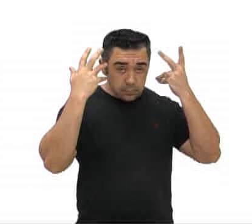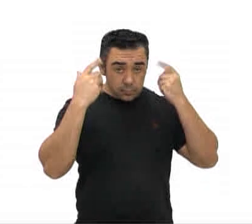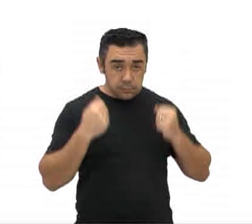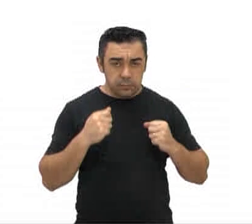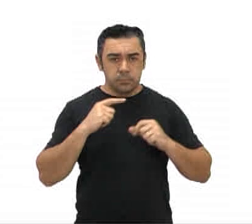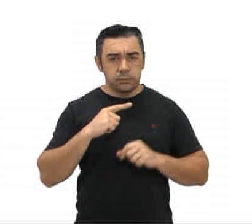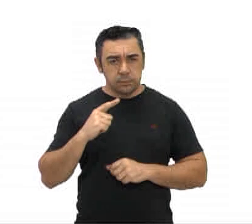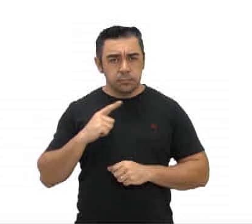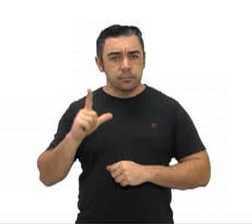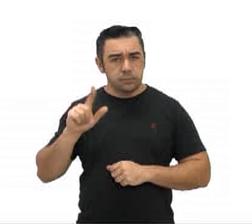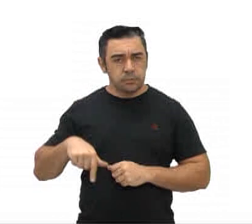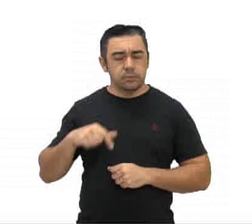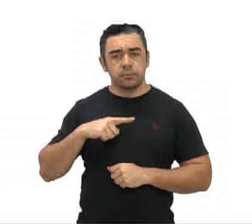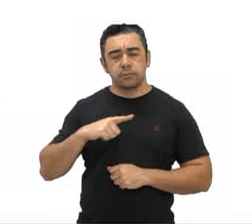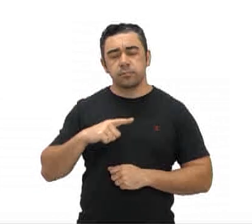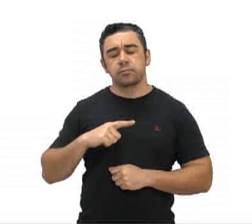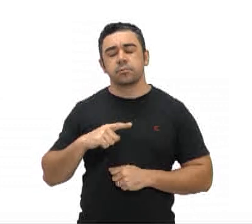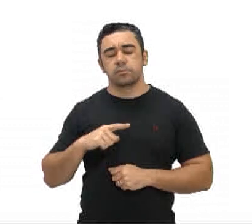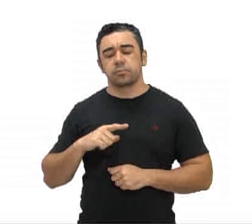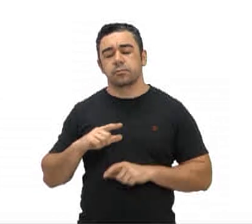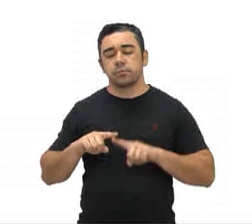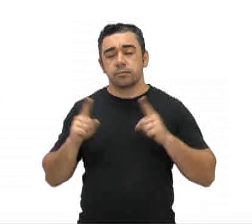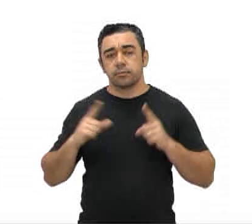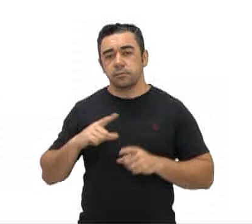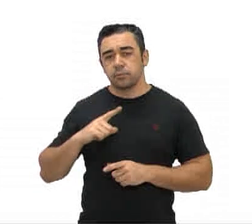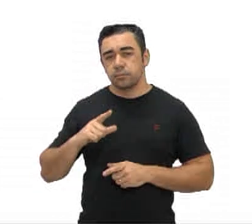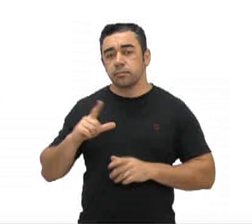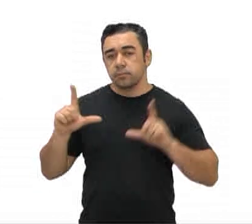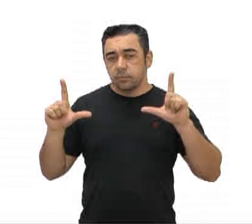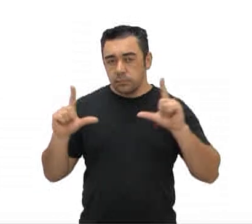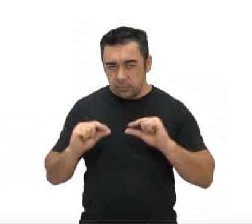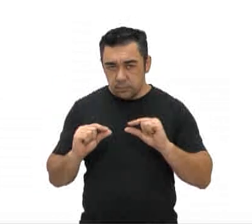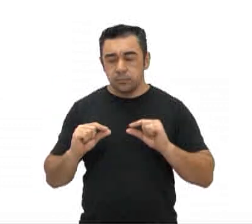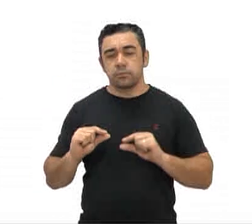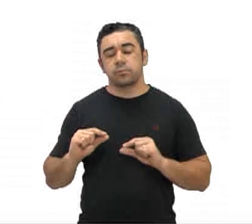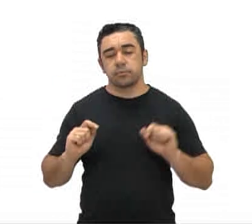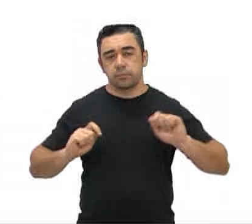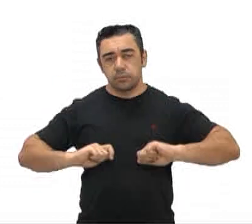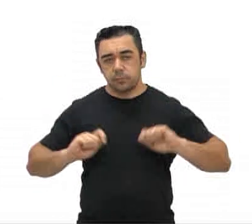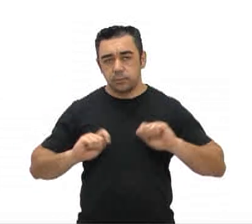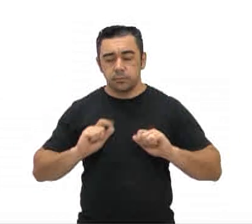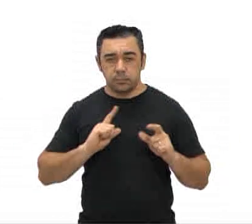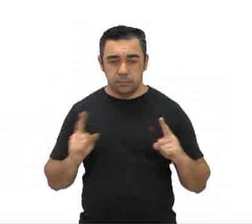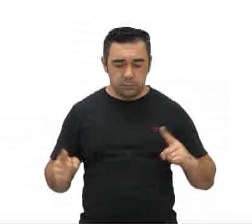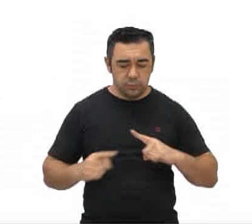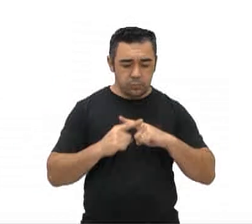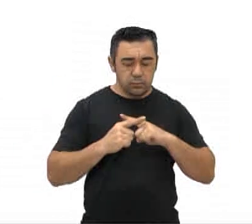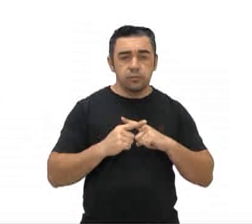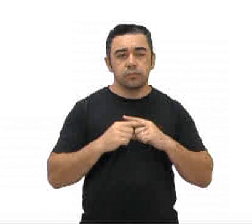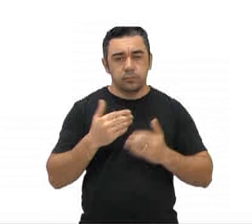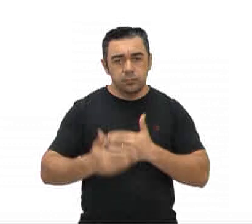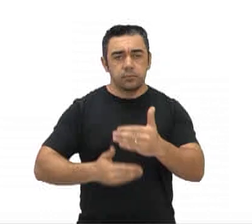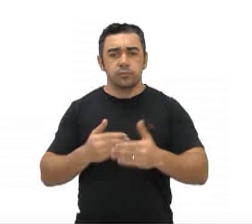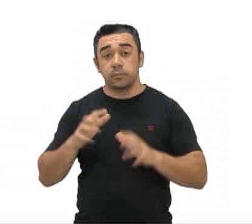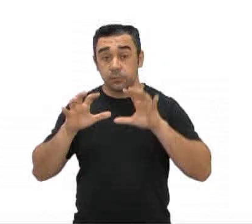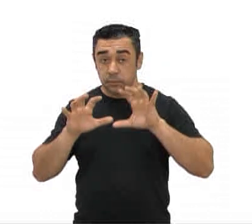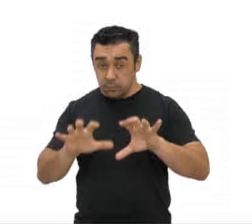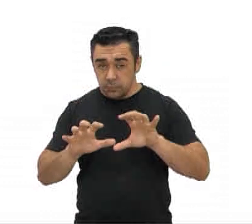de nuances e estágios intermediários, havendo uma diminuição na viabilidade entre os cruzamentos. Assim,